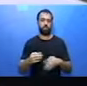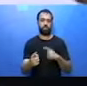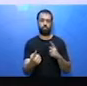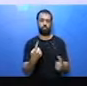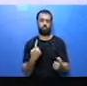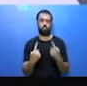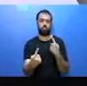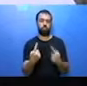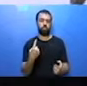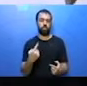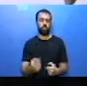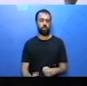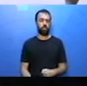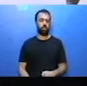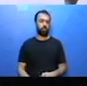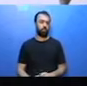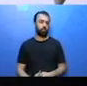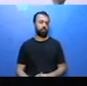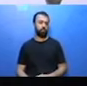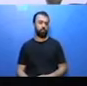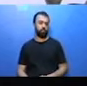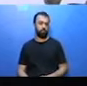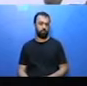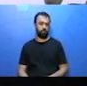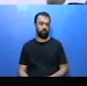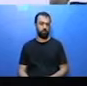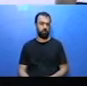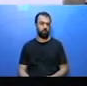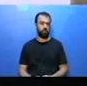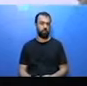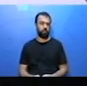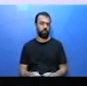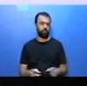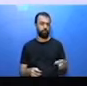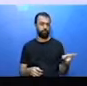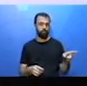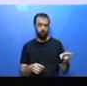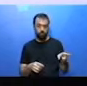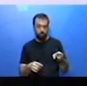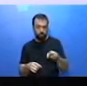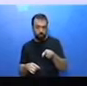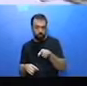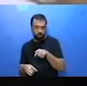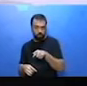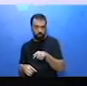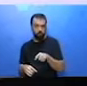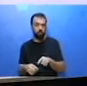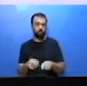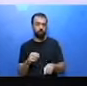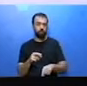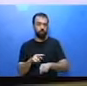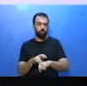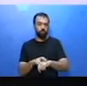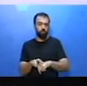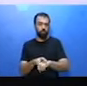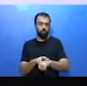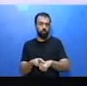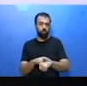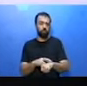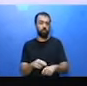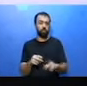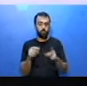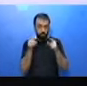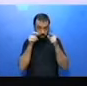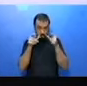e olha nós trazemos aqui uma ratinha roxinha que para